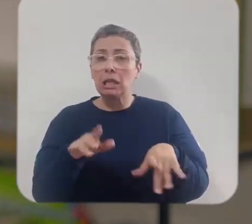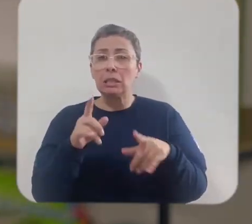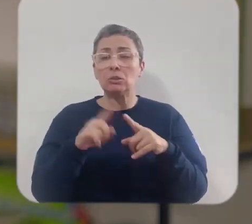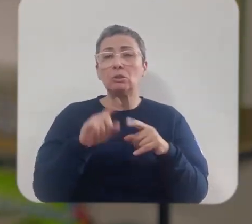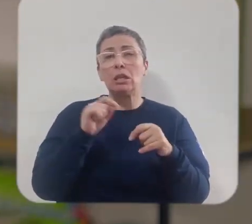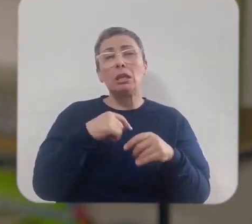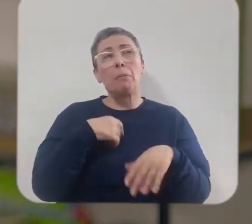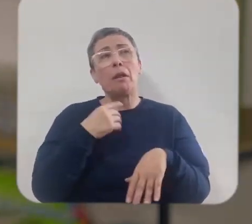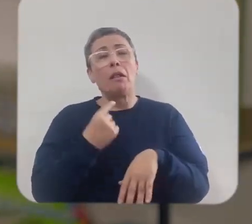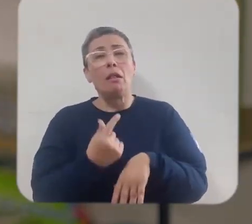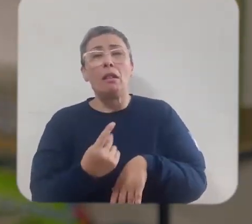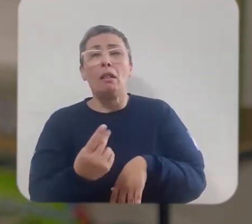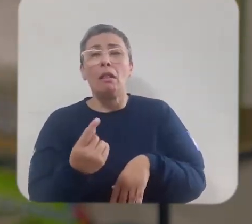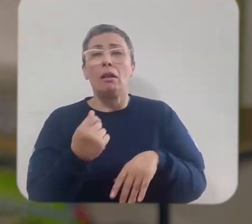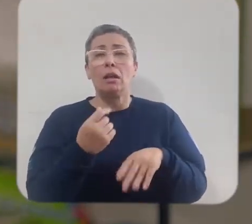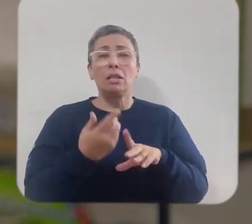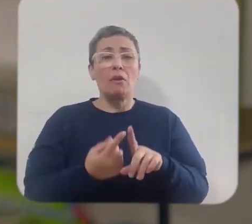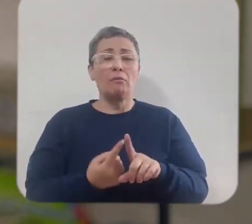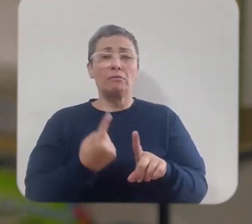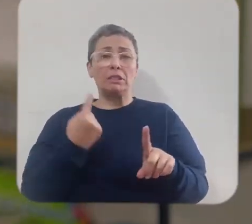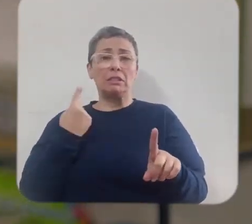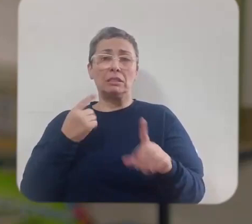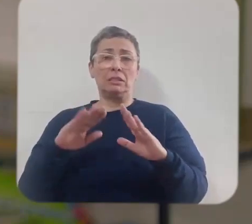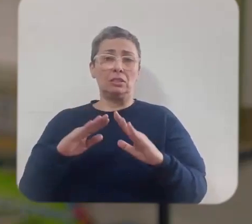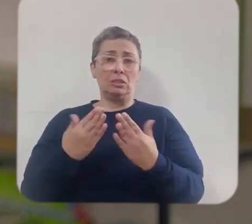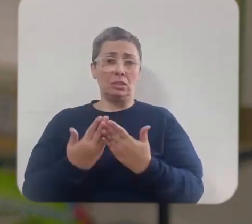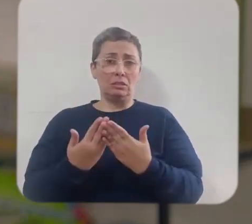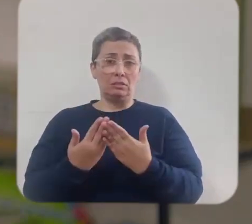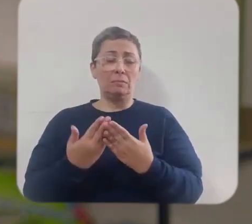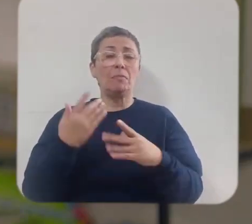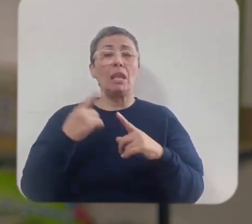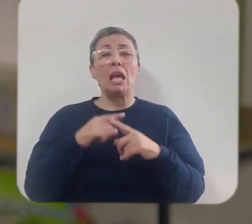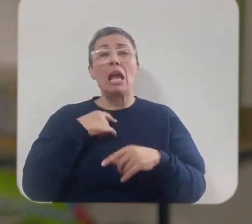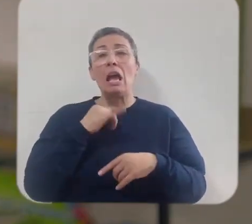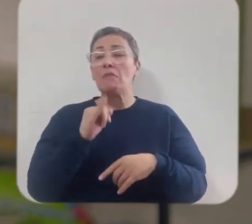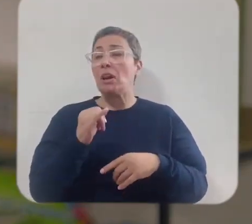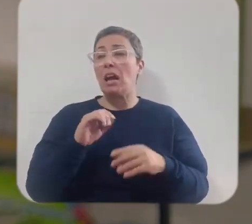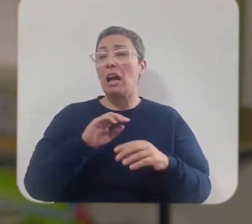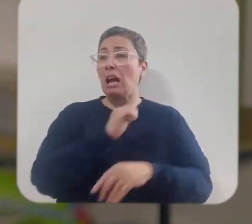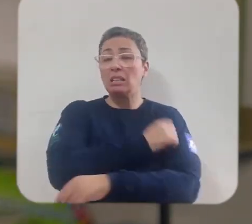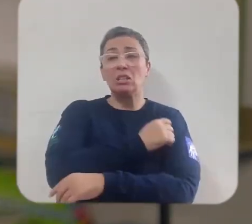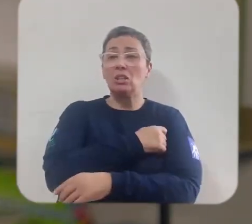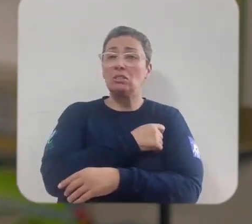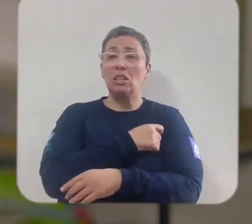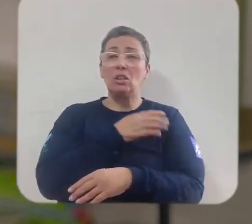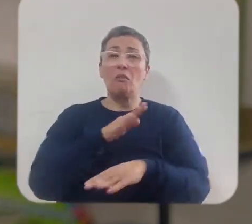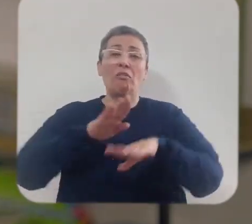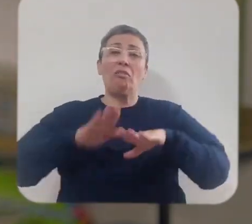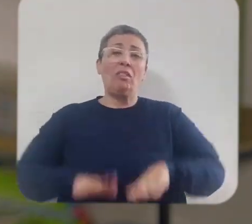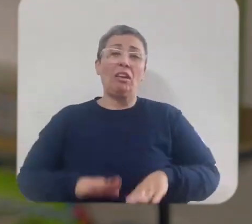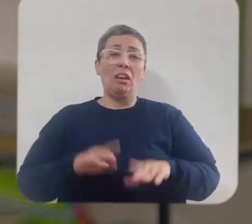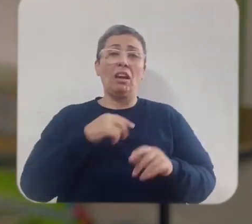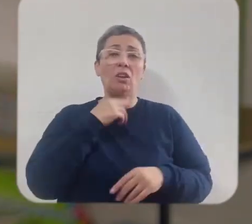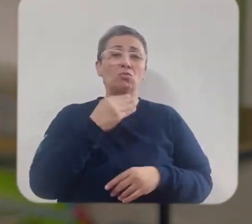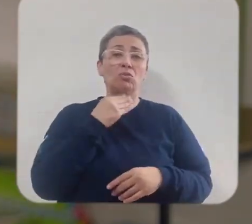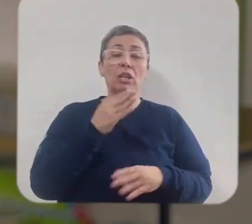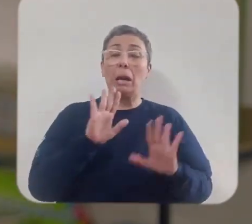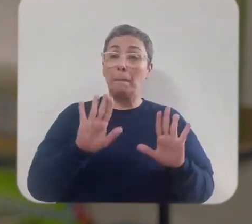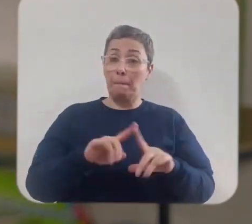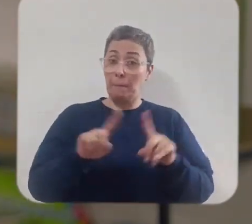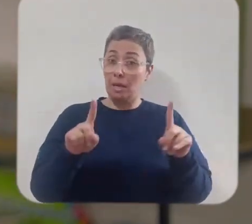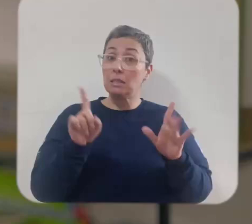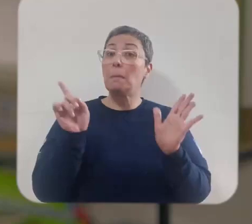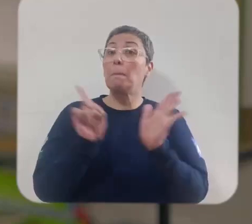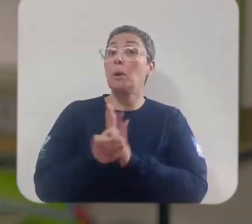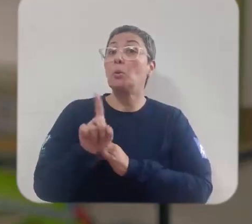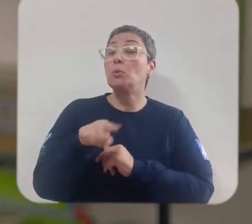que ficou por muito tempo fora da sala de aula. Então nós dizemos assim, esse educando não tem permanência de sala. Ele não tem permanência de sala.